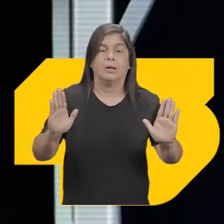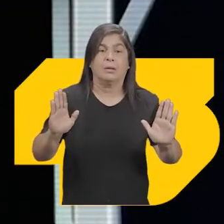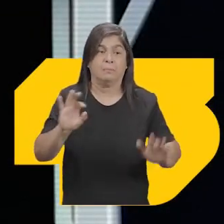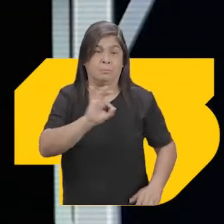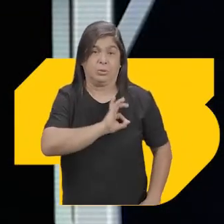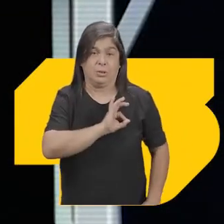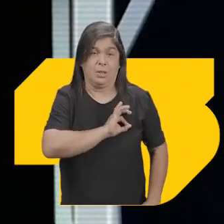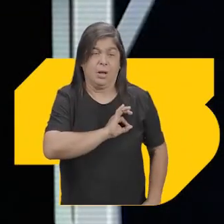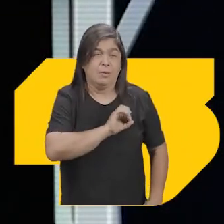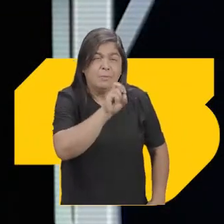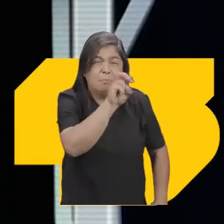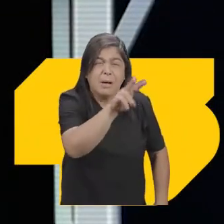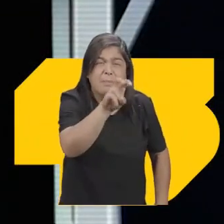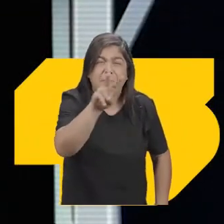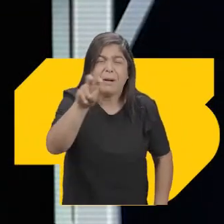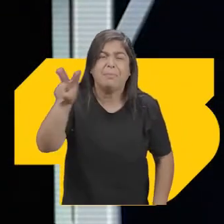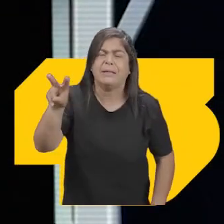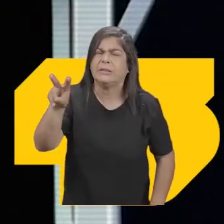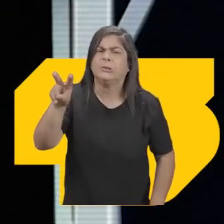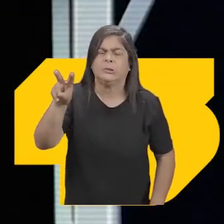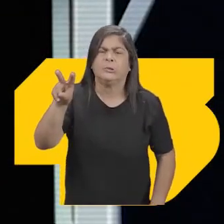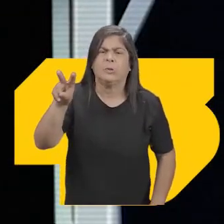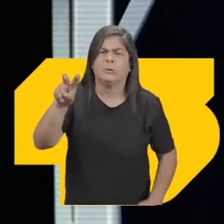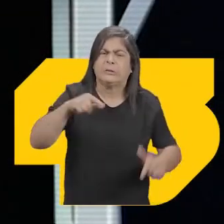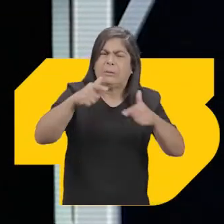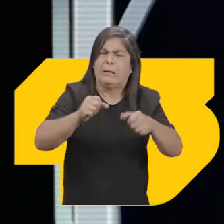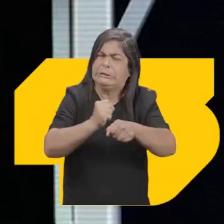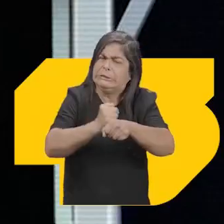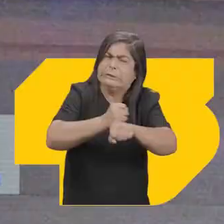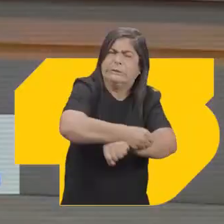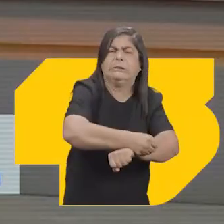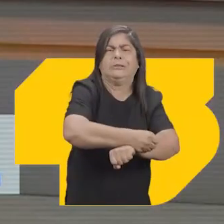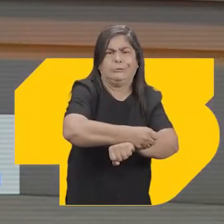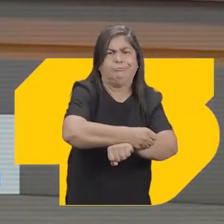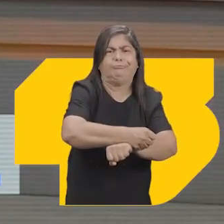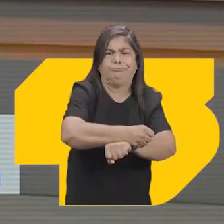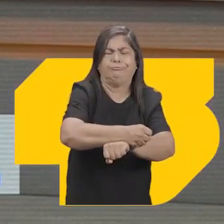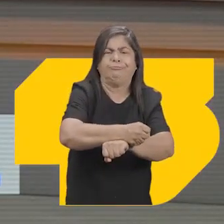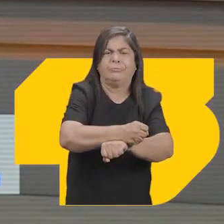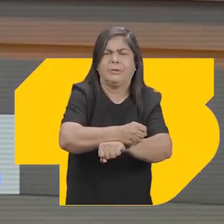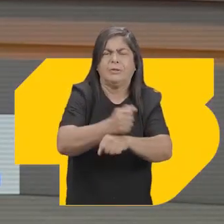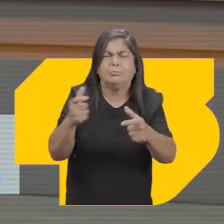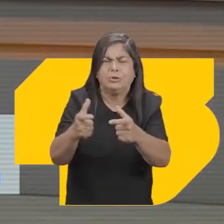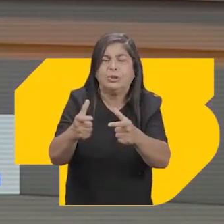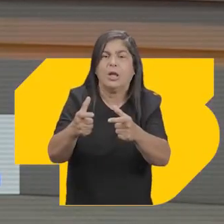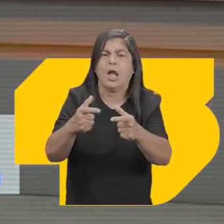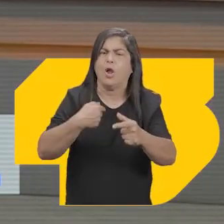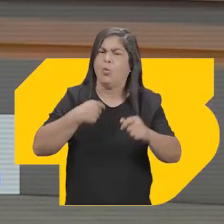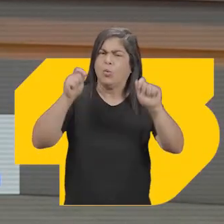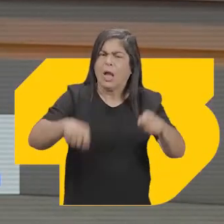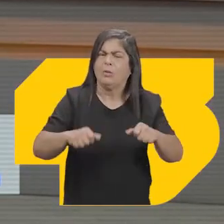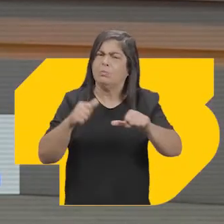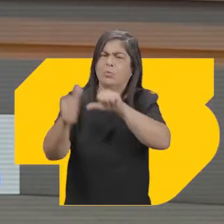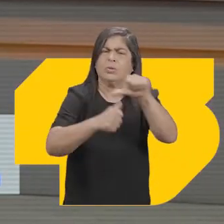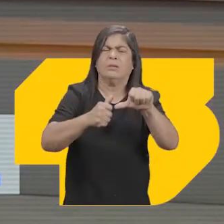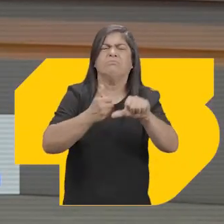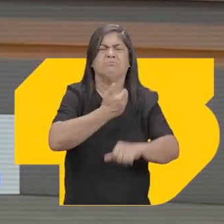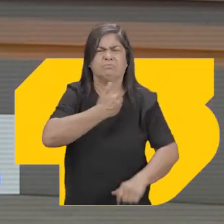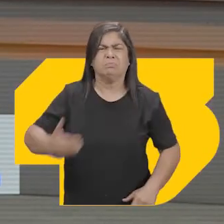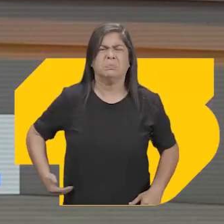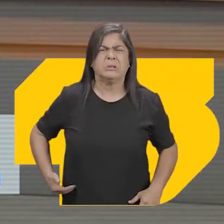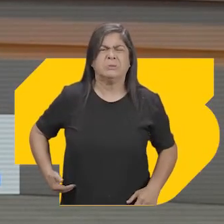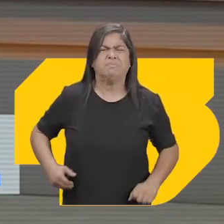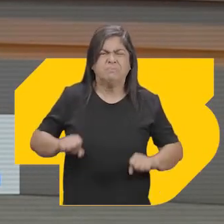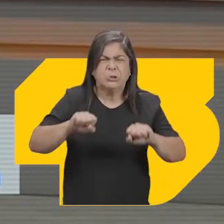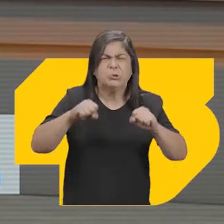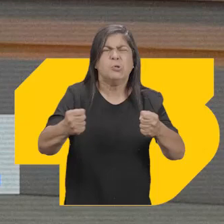cada policial que você vê na rua, ele está fazendo o papel de três. Eu quero promover na Paraíba a mudança mais